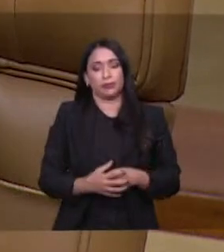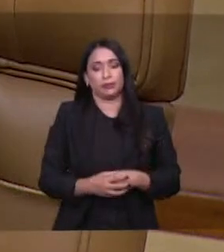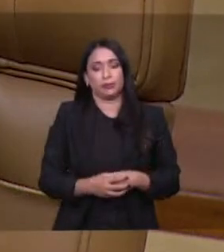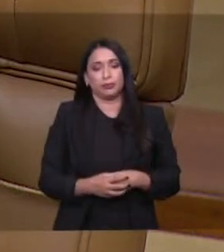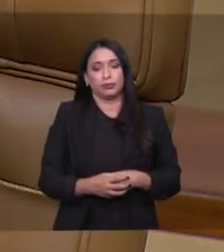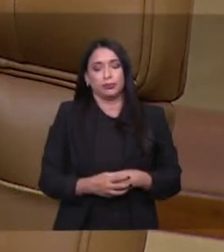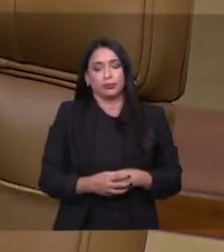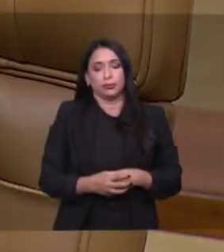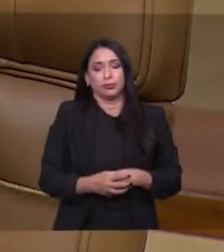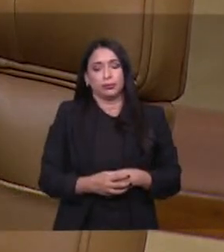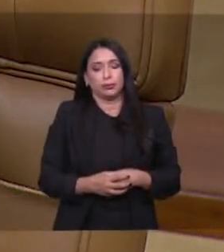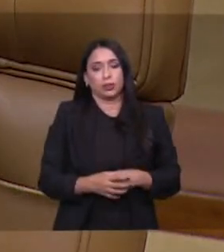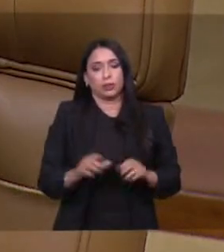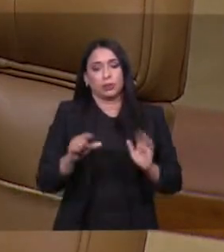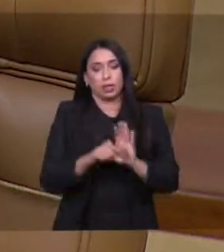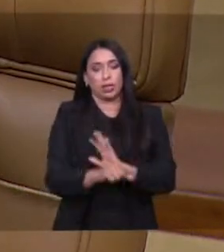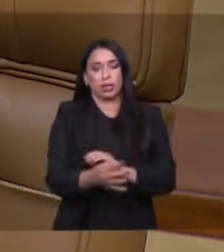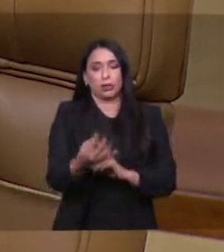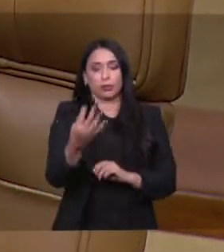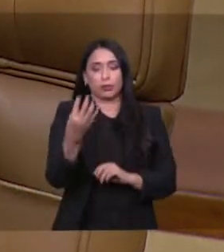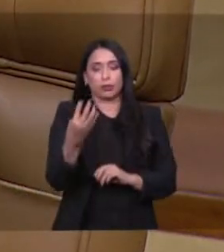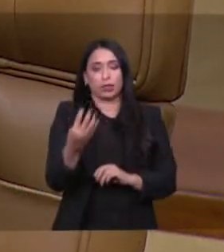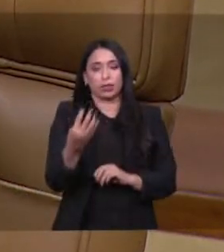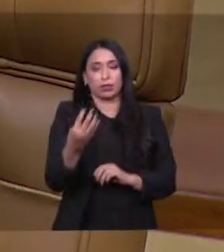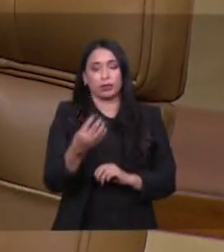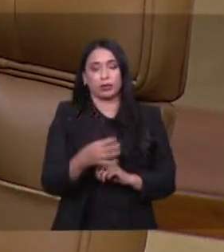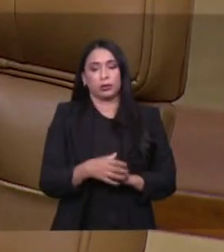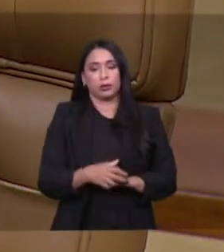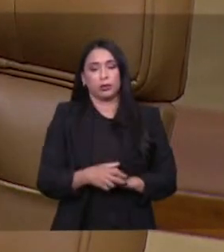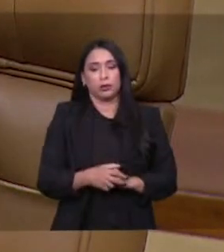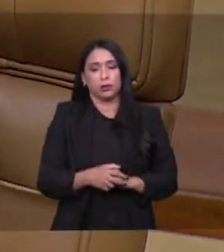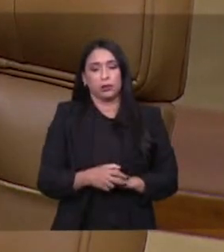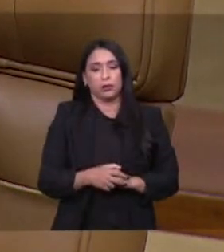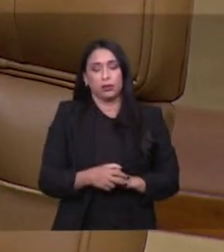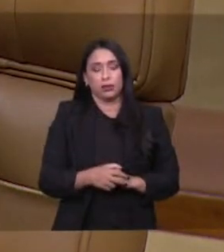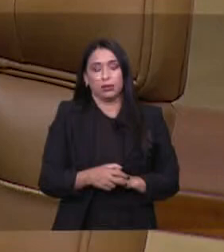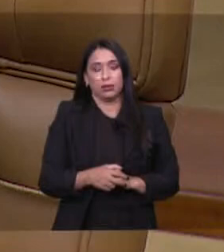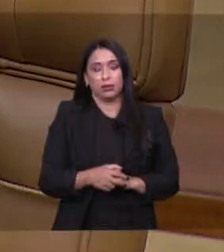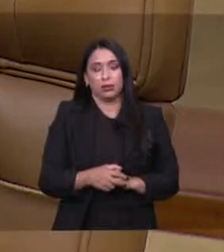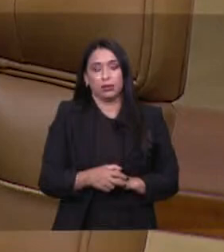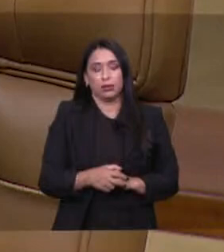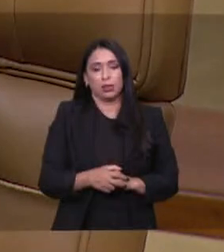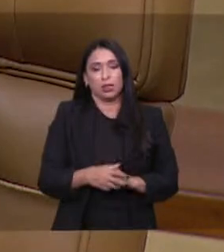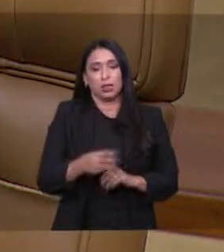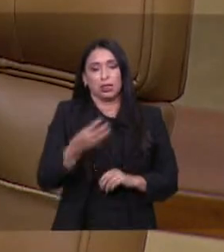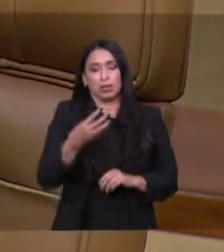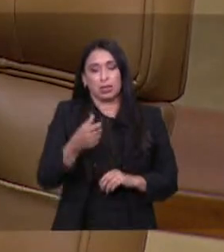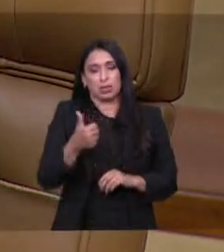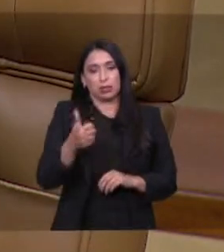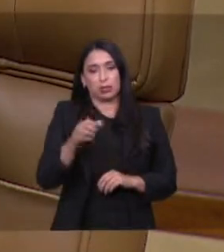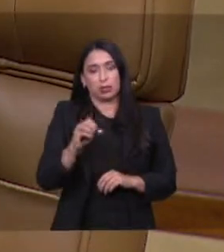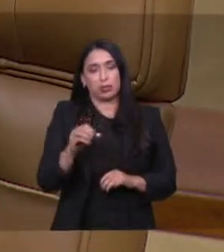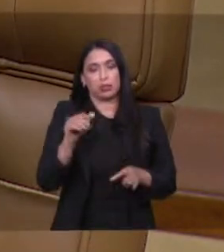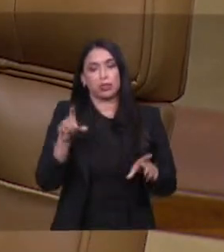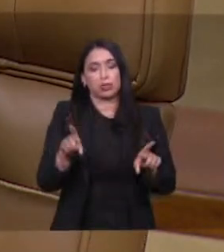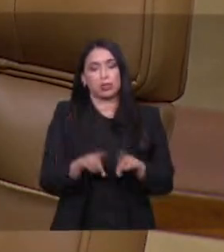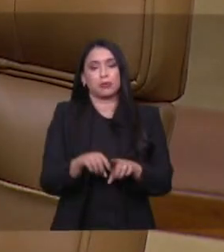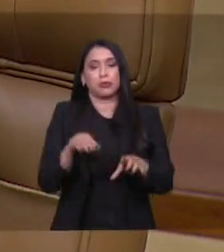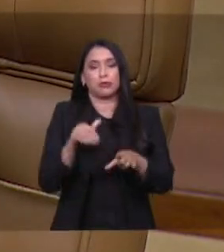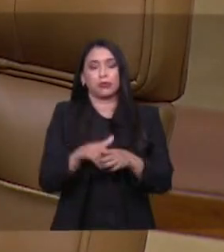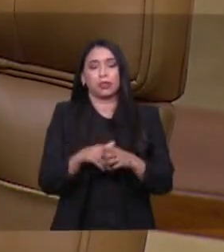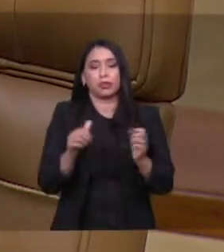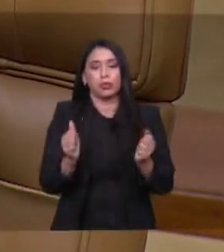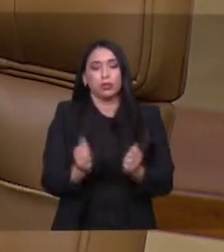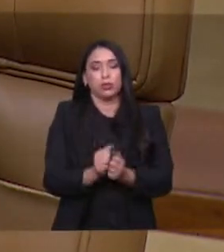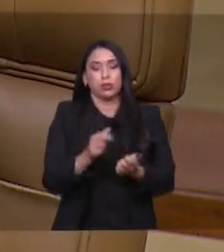E em relação ao parágrafo 4º, também do 310, também acompanho o